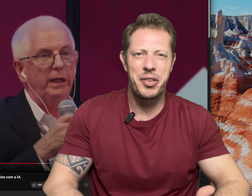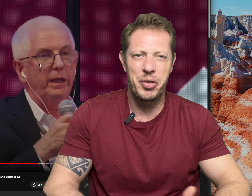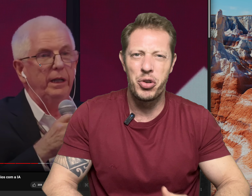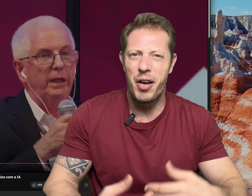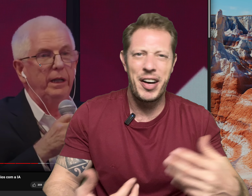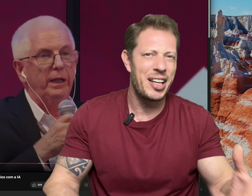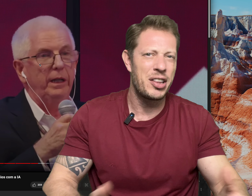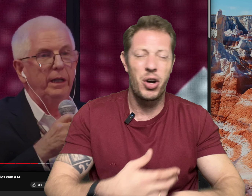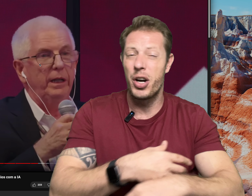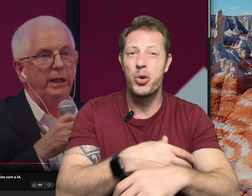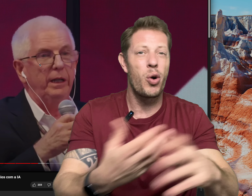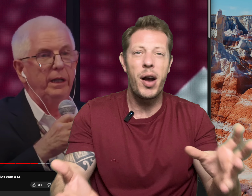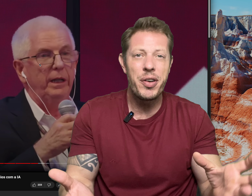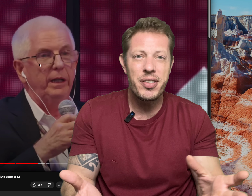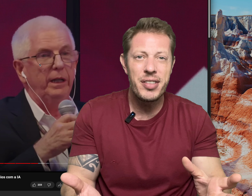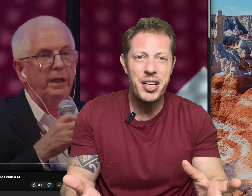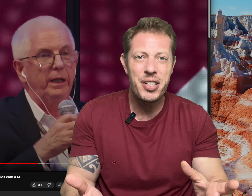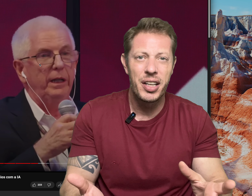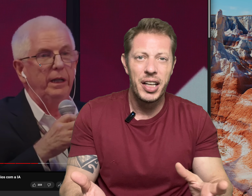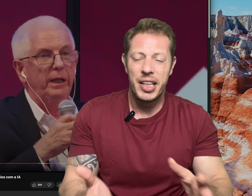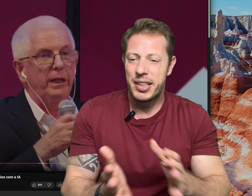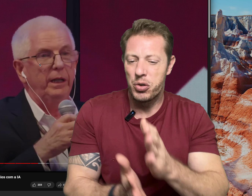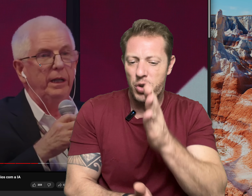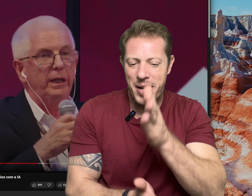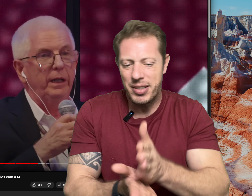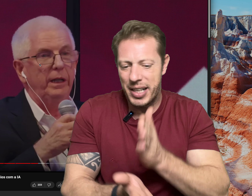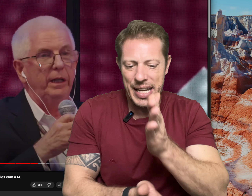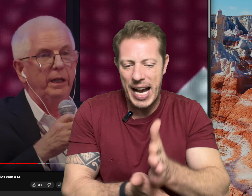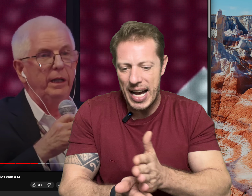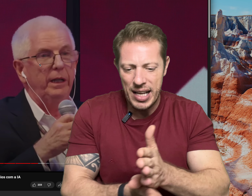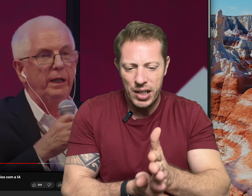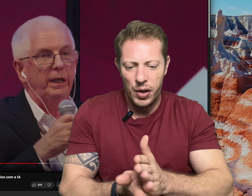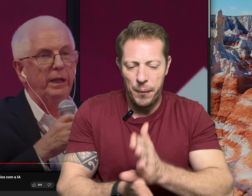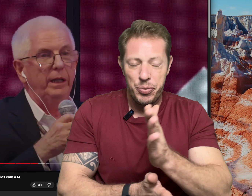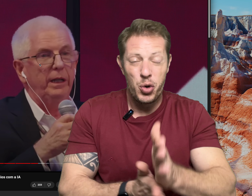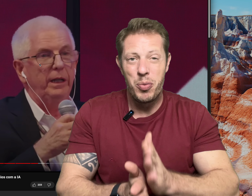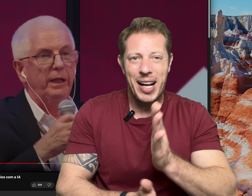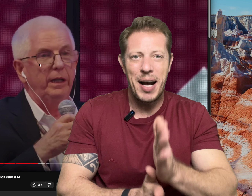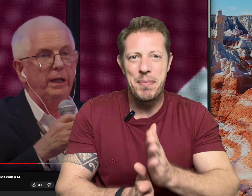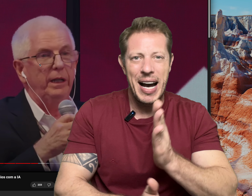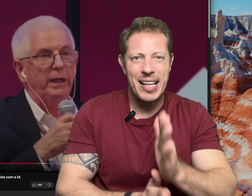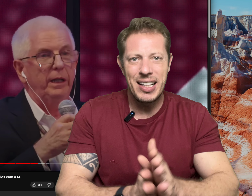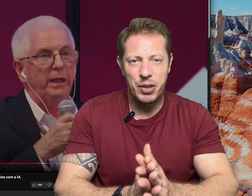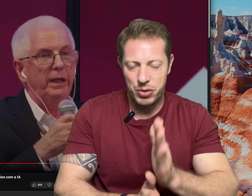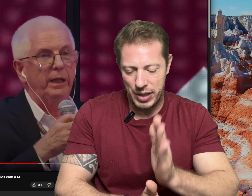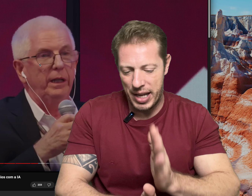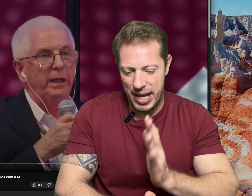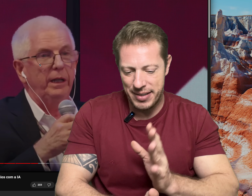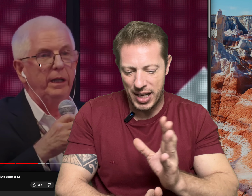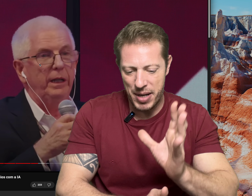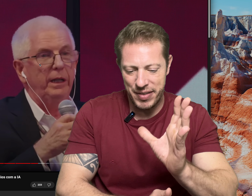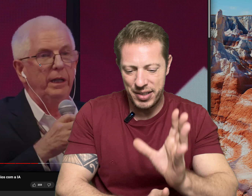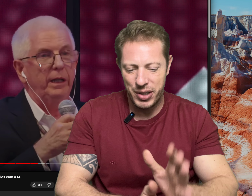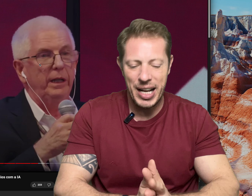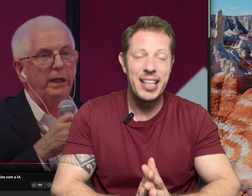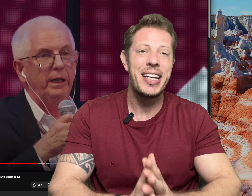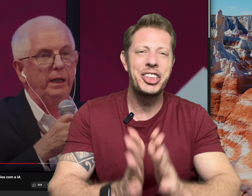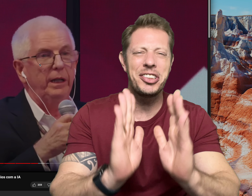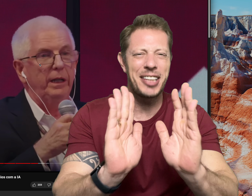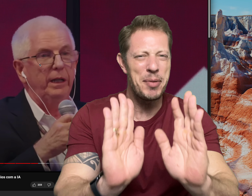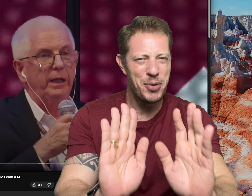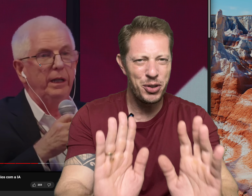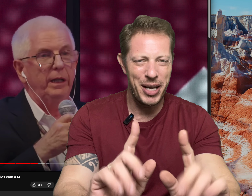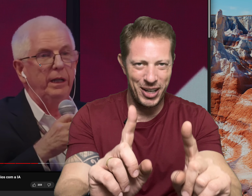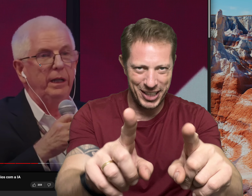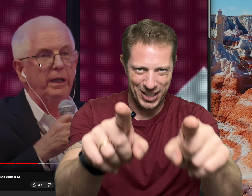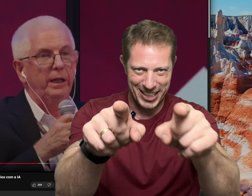tipo de autorização nova, relatório, qualquer coisa que seja. Então, tu começa a criar uma camada, essa camada vai sendo criada, e a